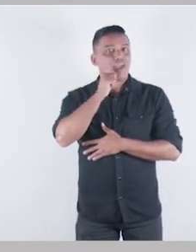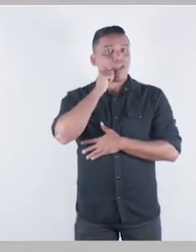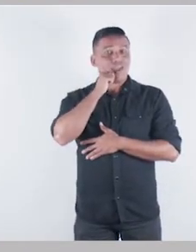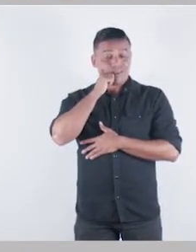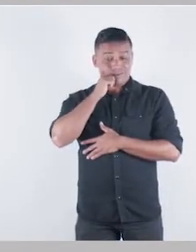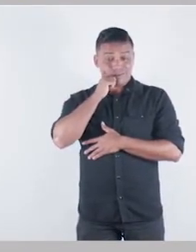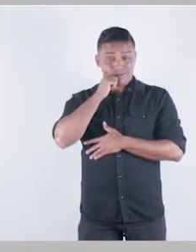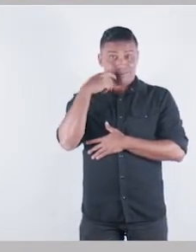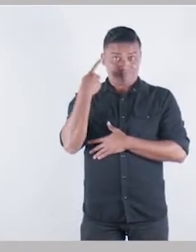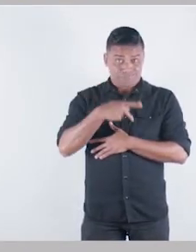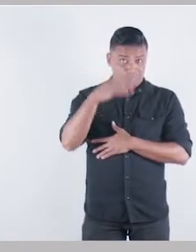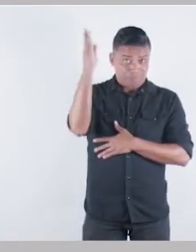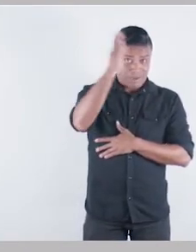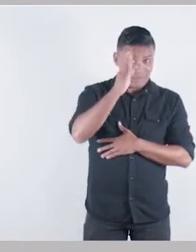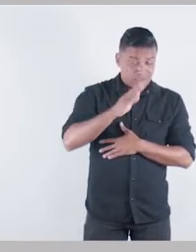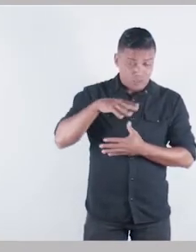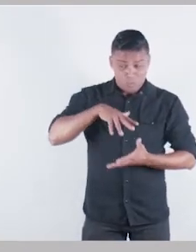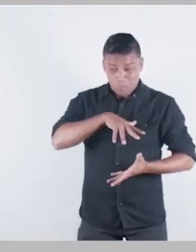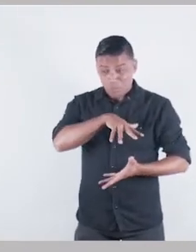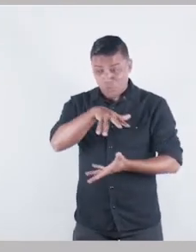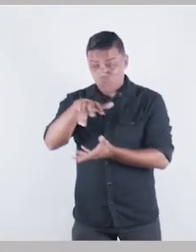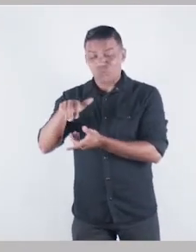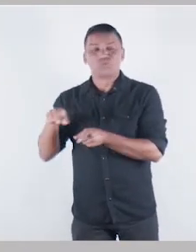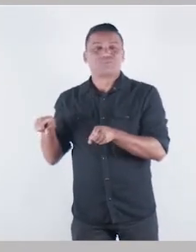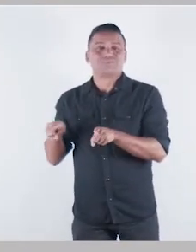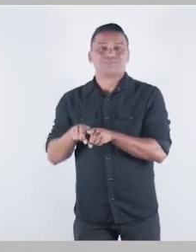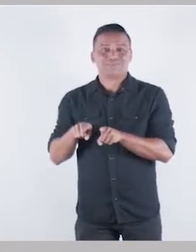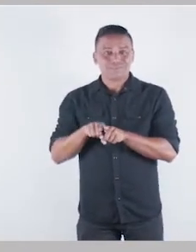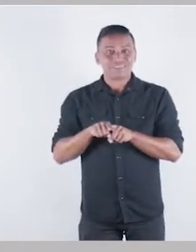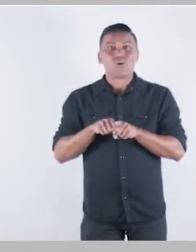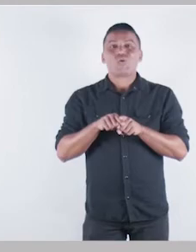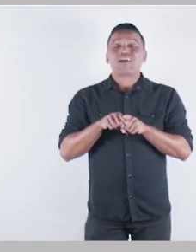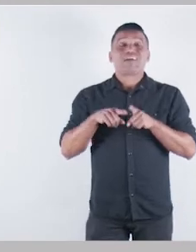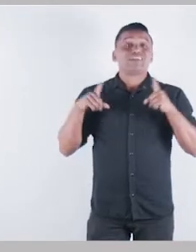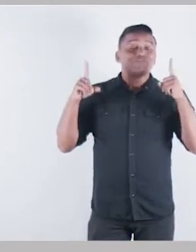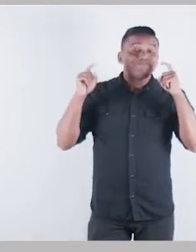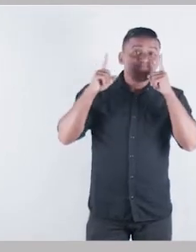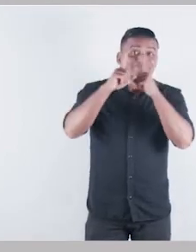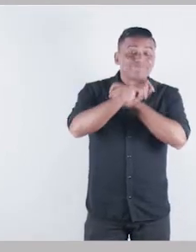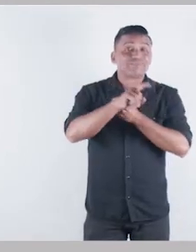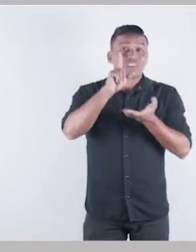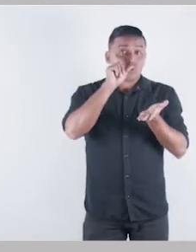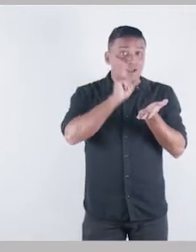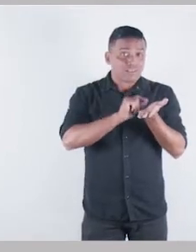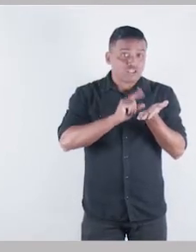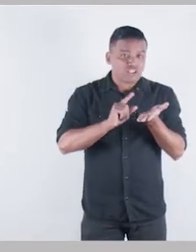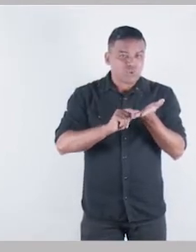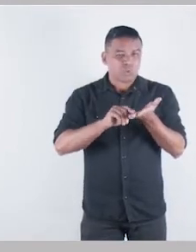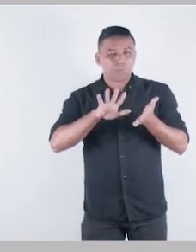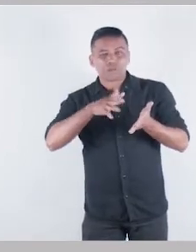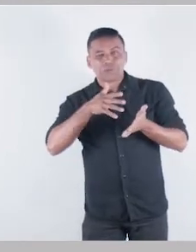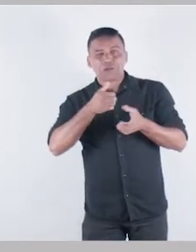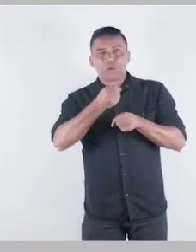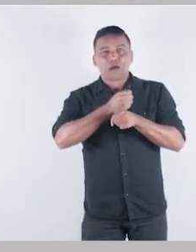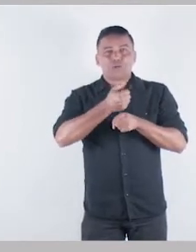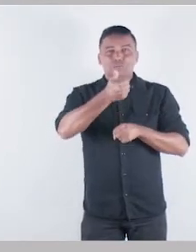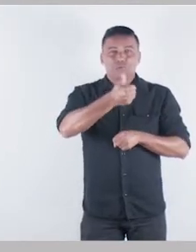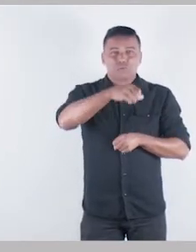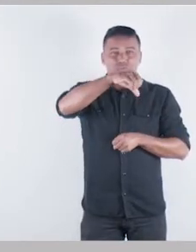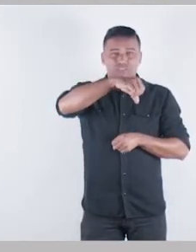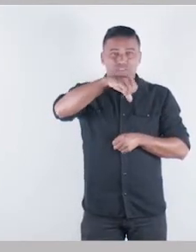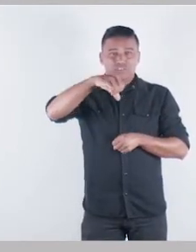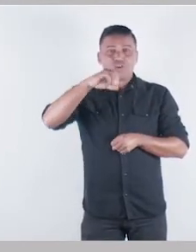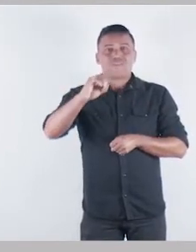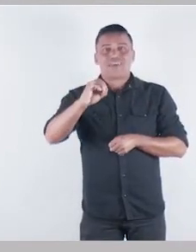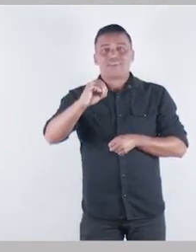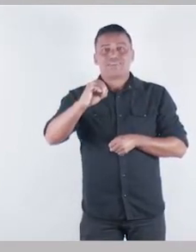mundo. É uma coisa muito complicada, porque esse artigo foi produzido na década de 90 e hoje, quando